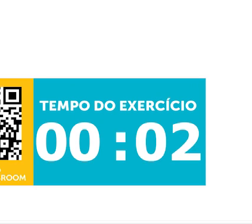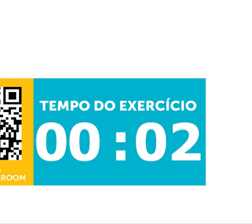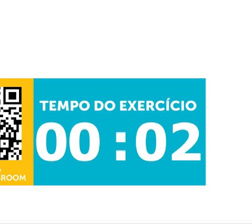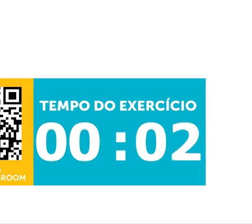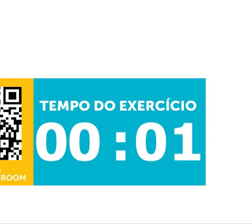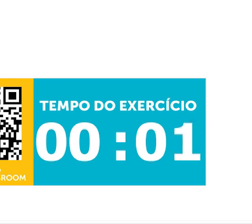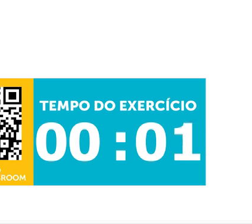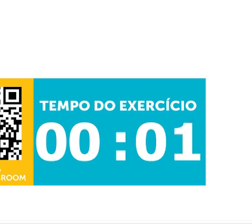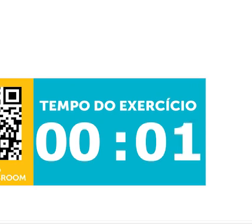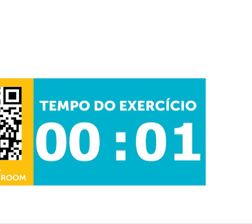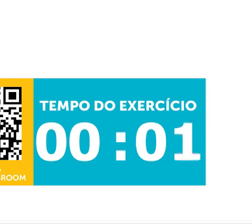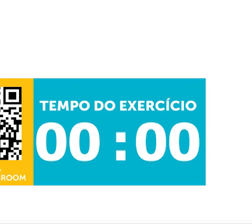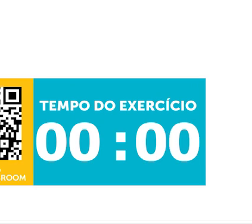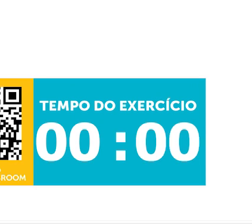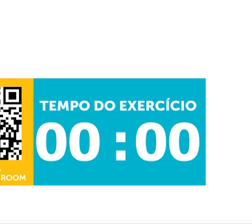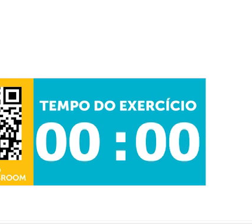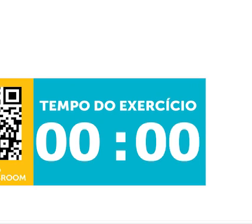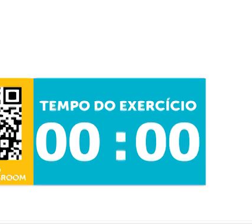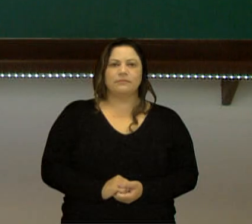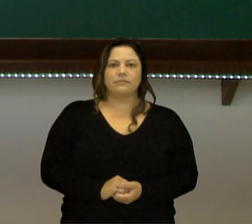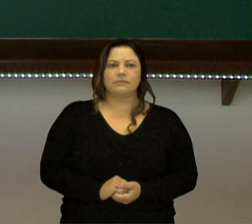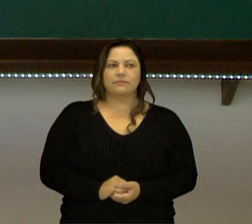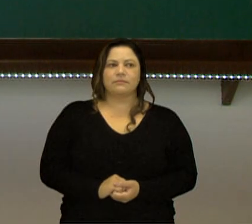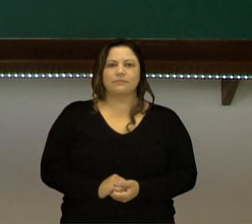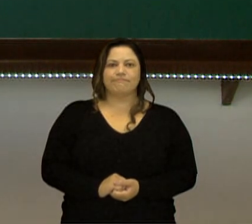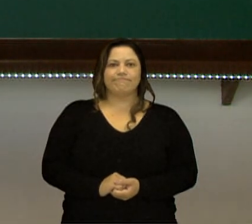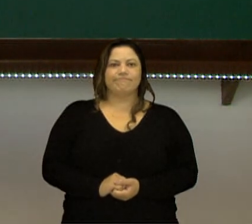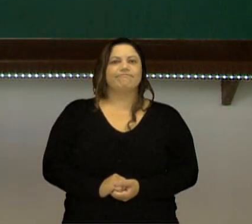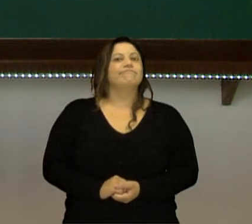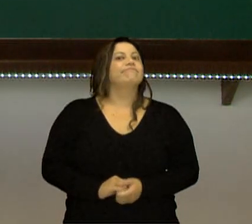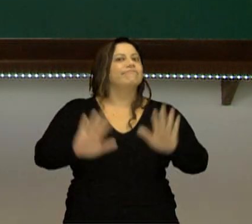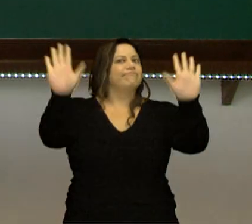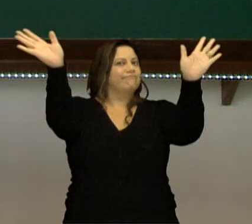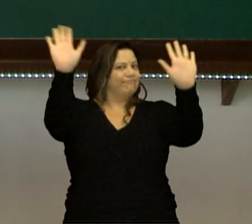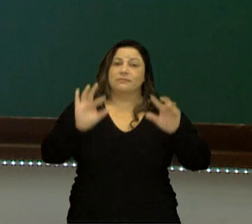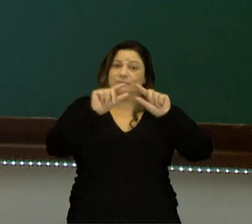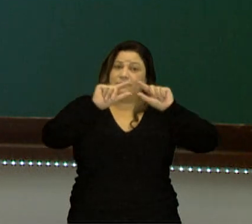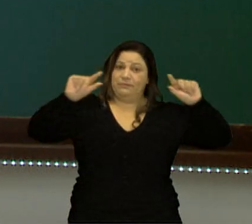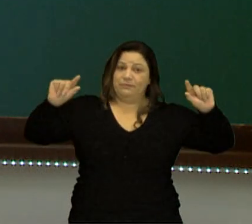exprime. Belezinha? Fica aí, eu fico aqui e já volto. Vai lá!